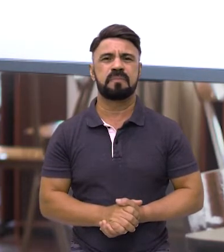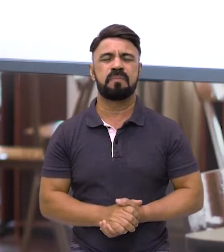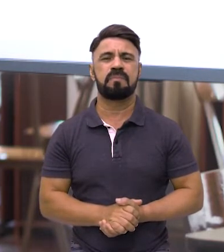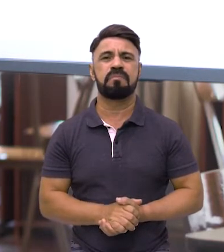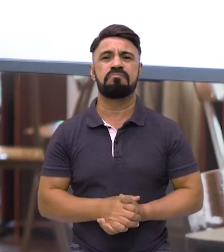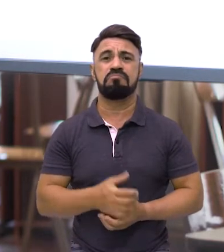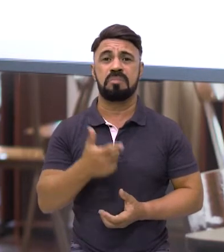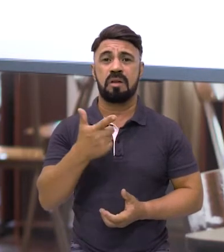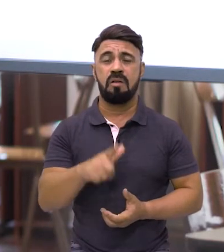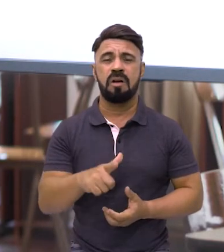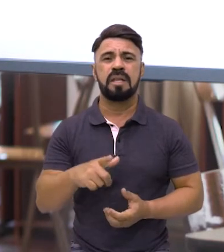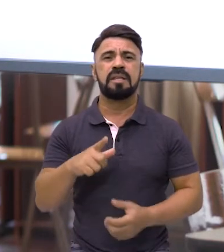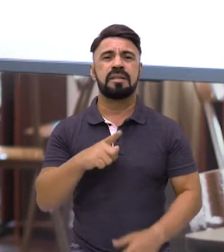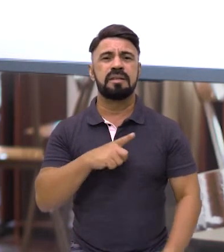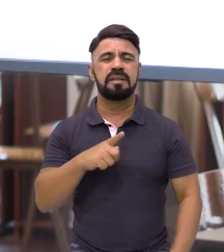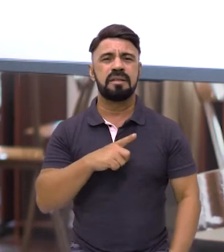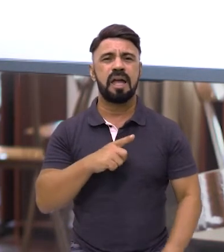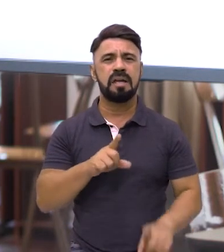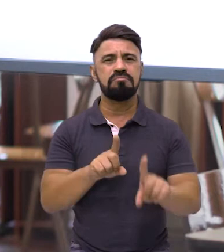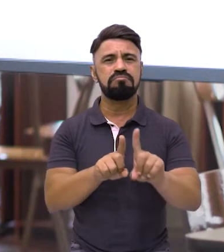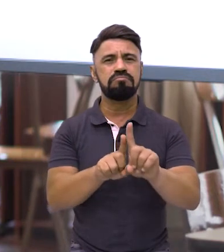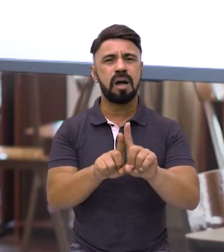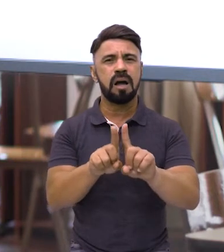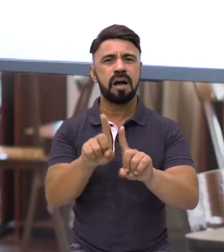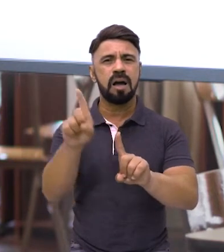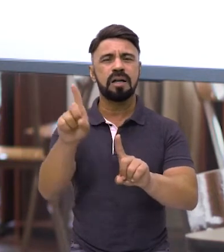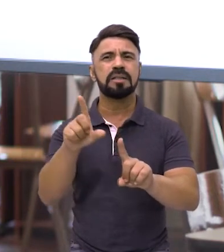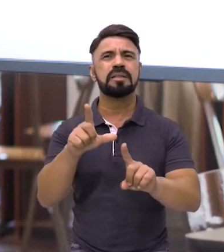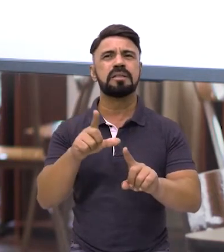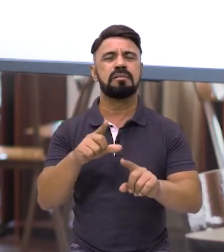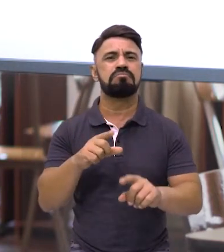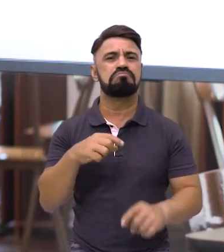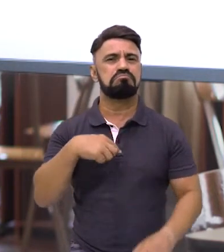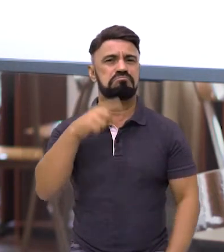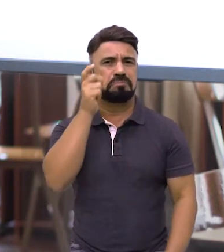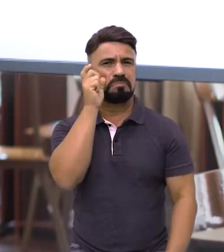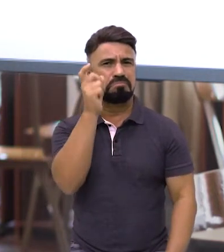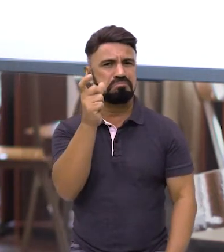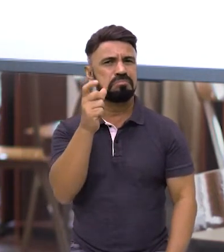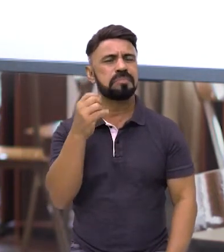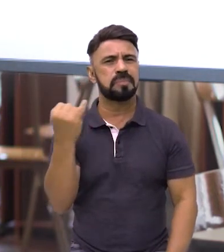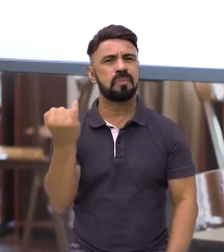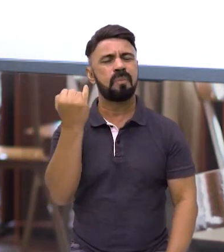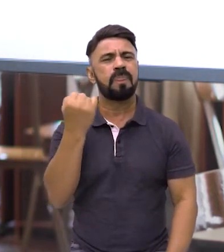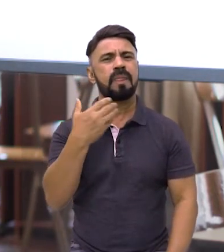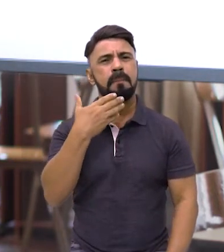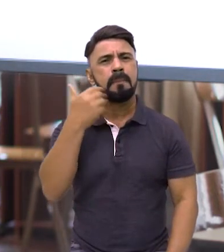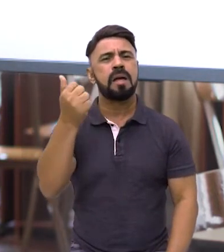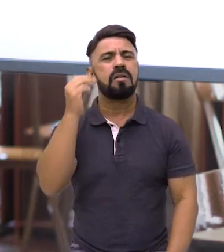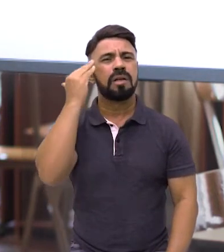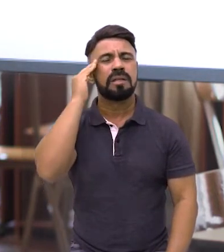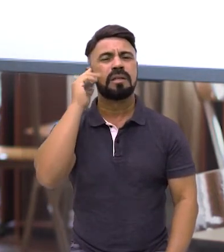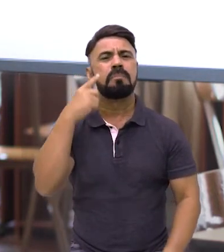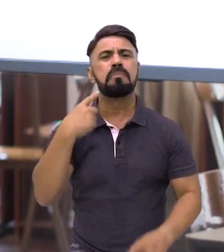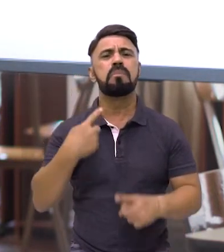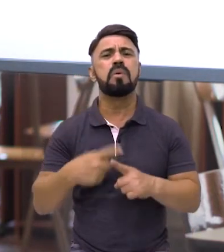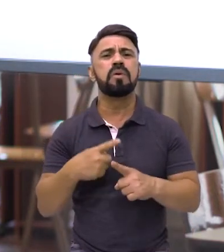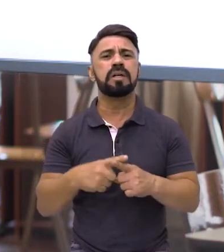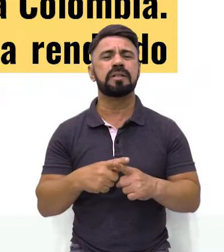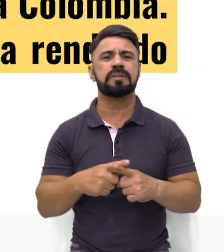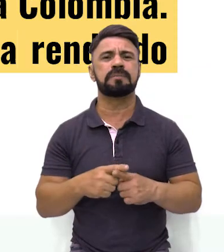Mais uma vez, nós temos um dado interessante e você vai entender melhor justamente por